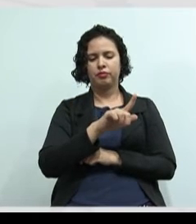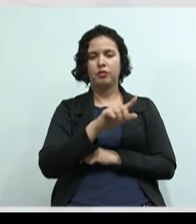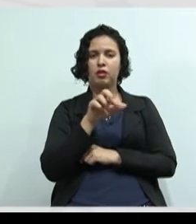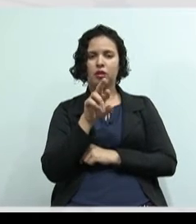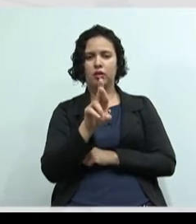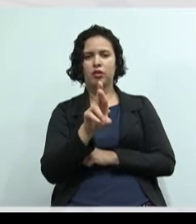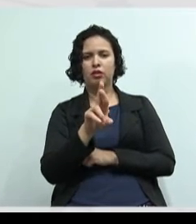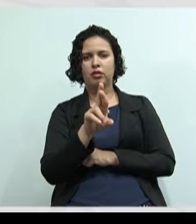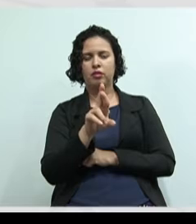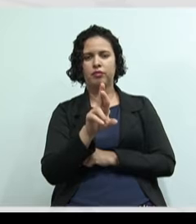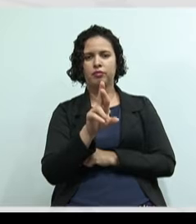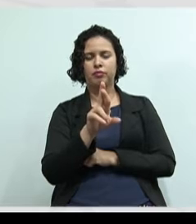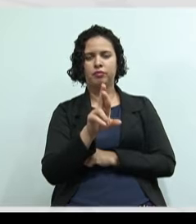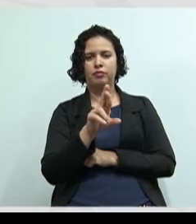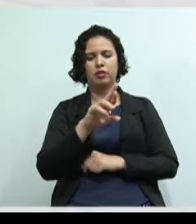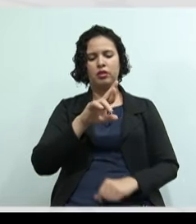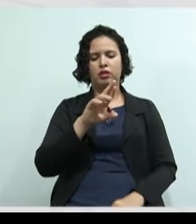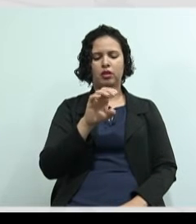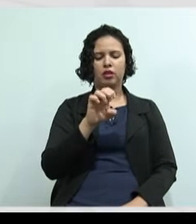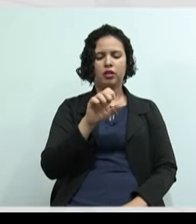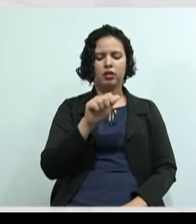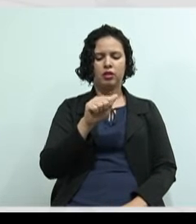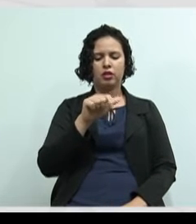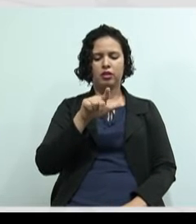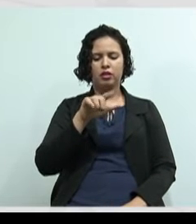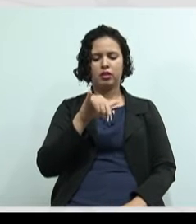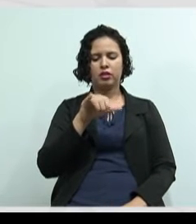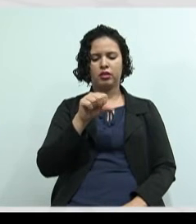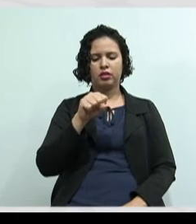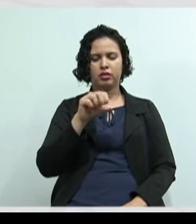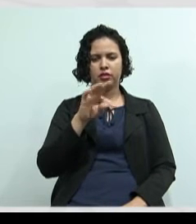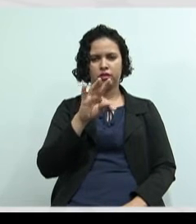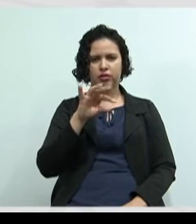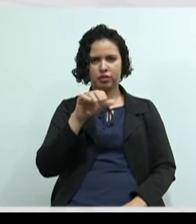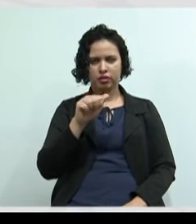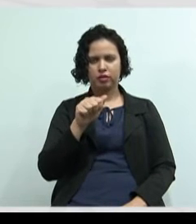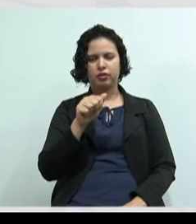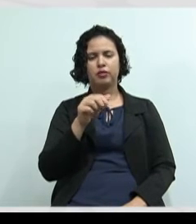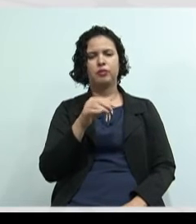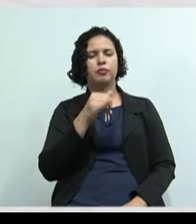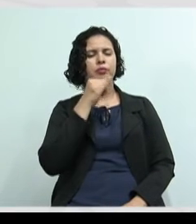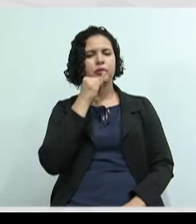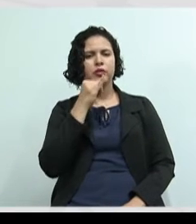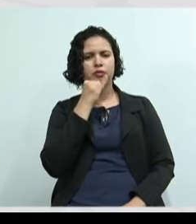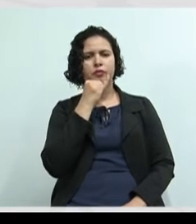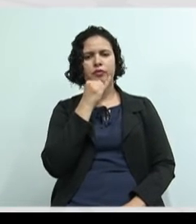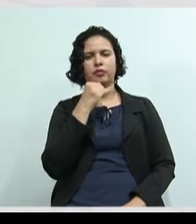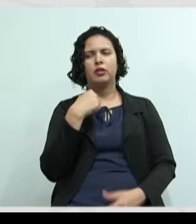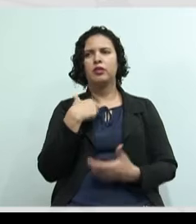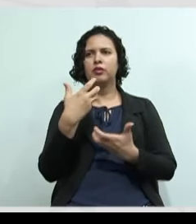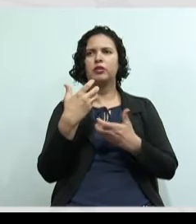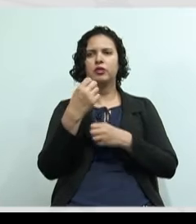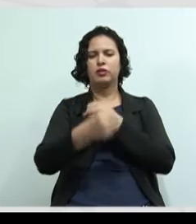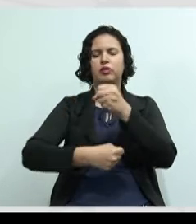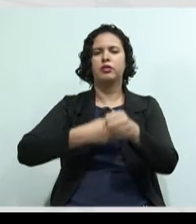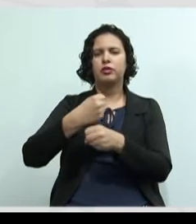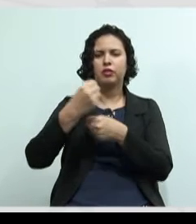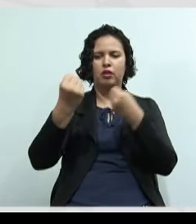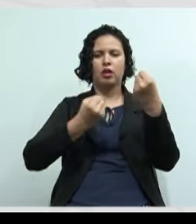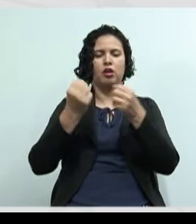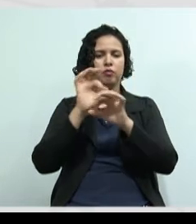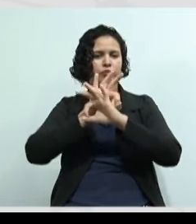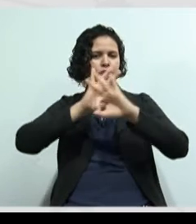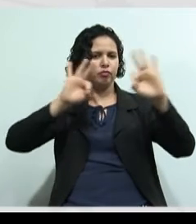vocês o exemplo de, eu quero comprar uma Ferrari ano que vem. Será que eu tenho condição de comprar uma Ferrari ano que vem? Claro que não. Isso não é